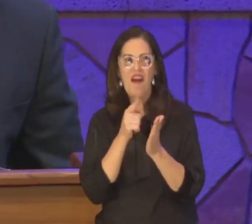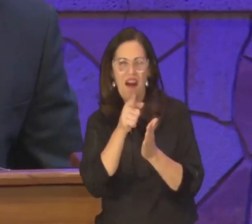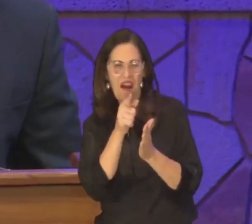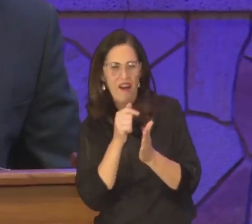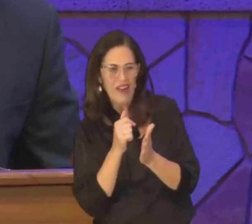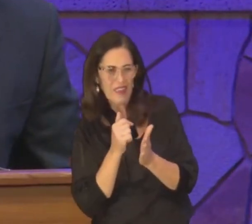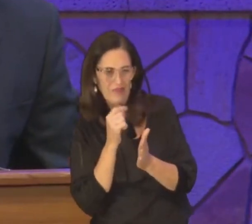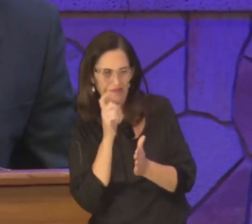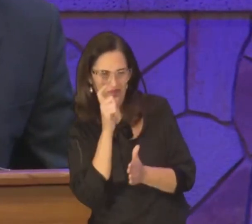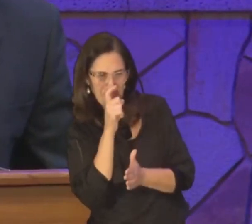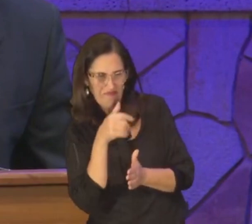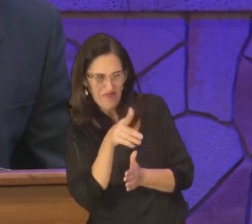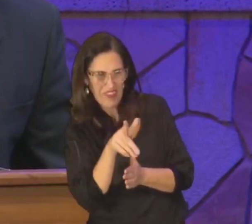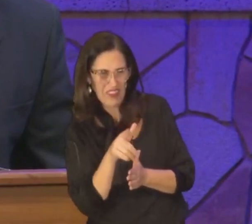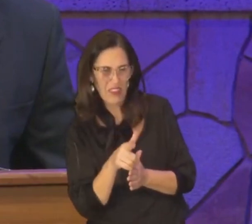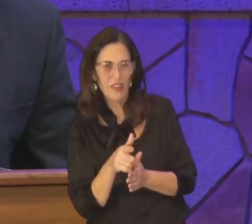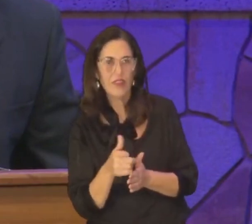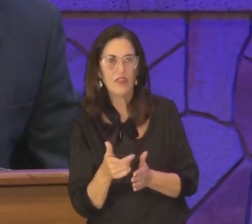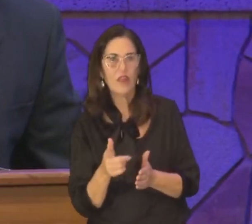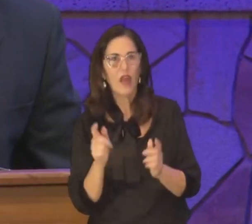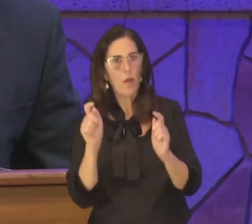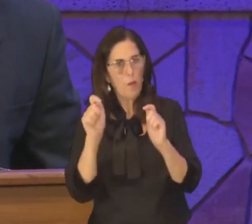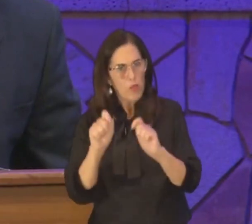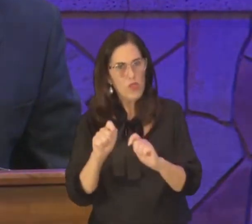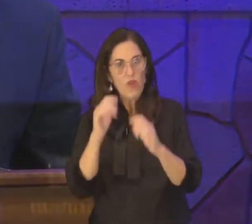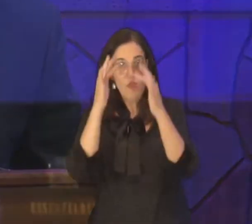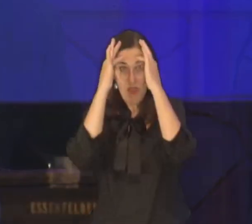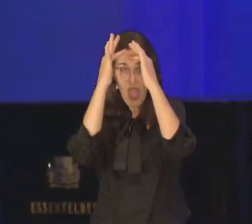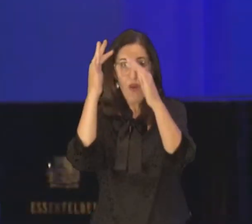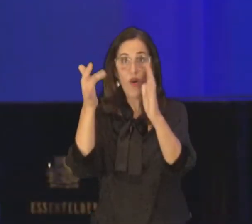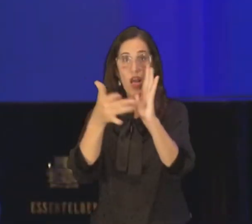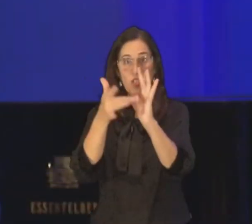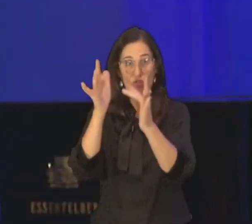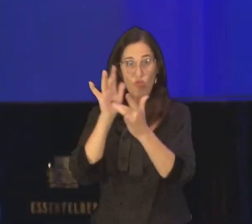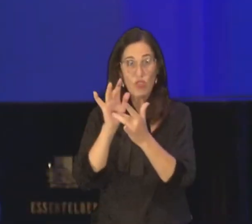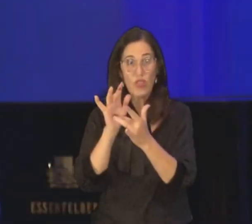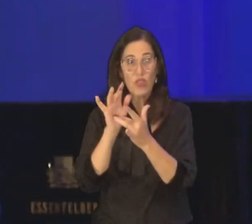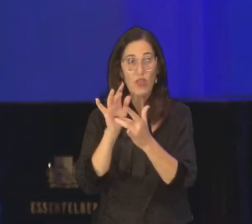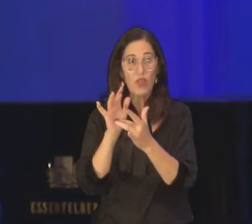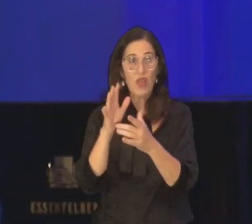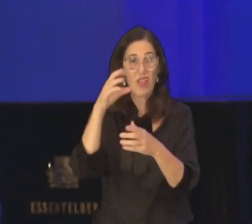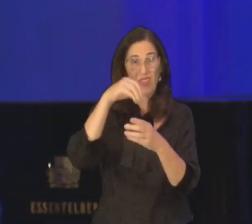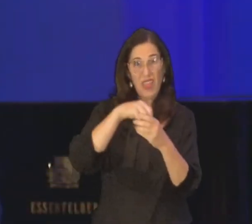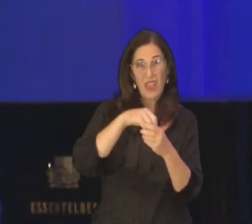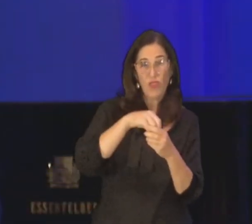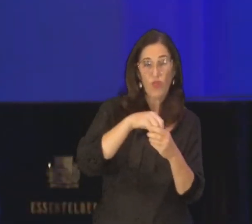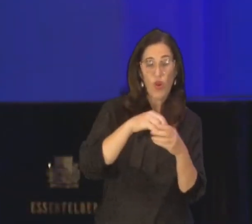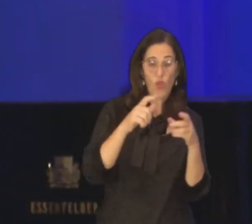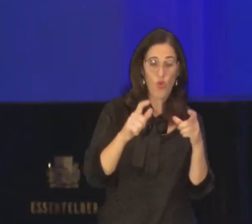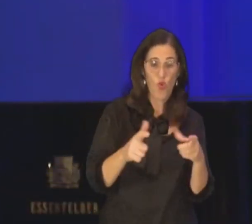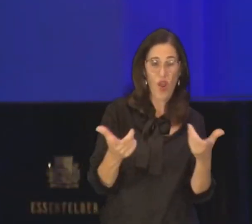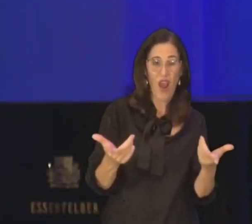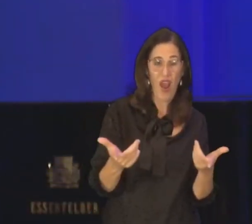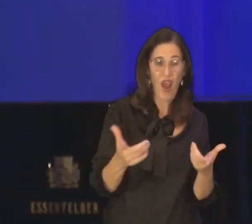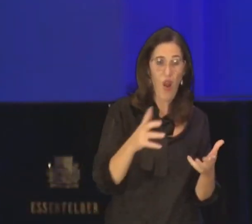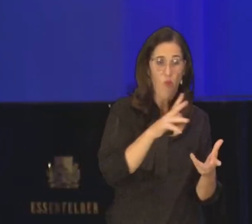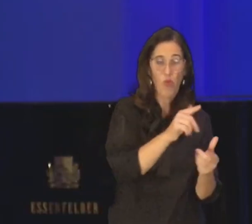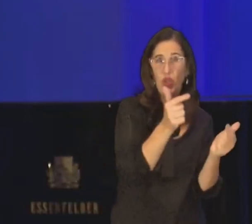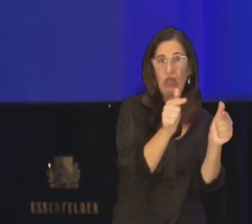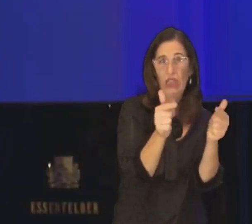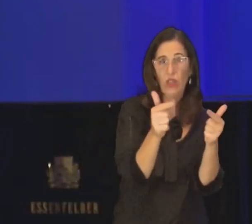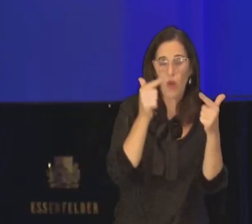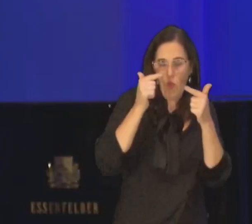sinceros, é possível ser fiel a Cristo num ambiente de ateísmo, onde o mundo sem Deus,